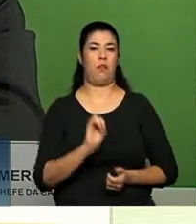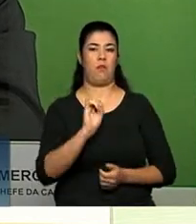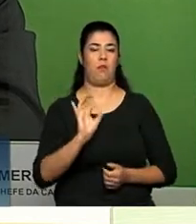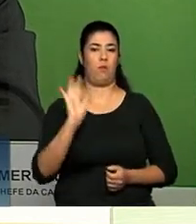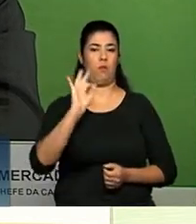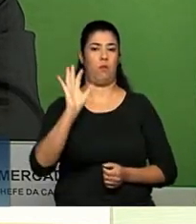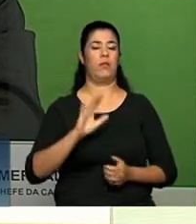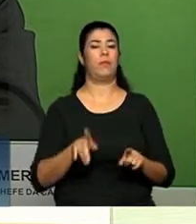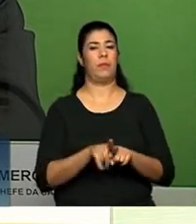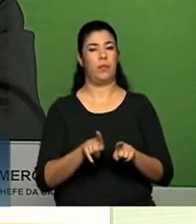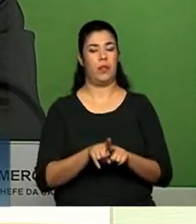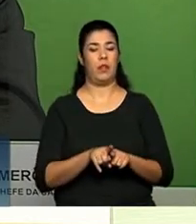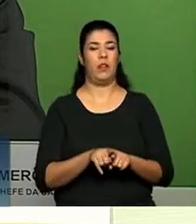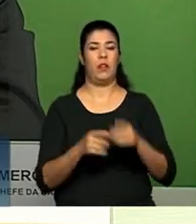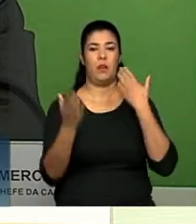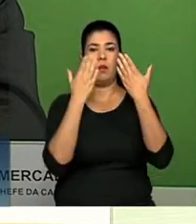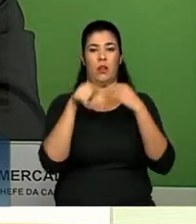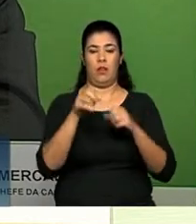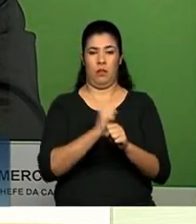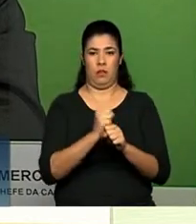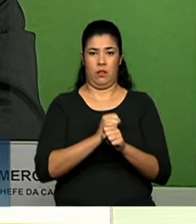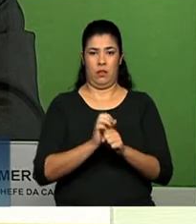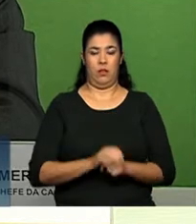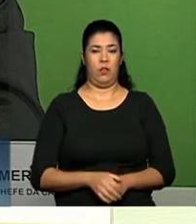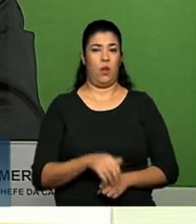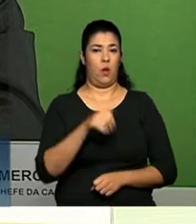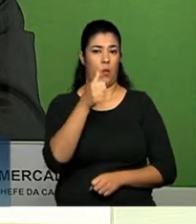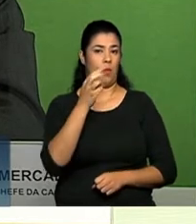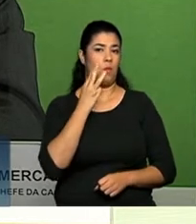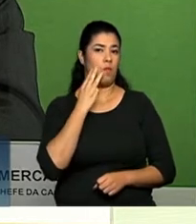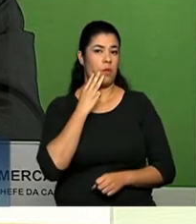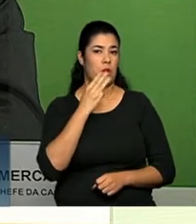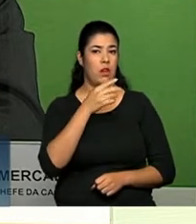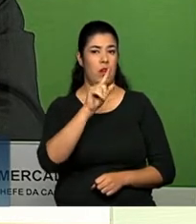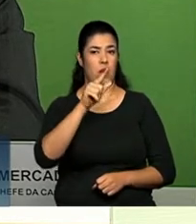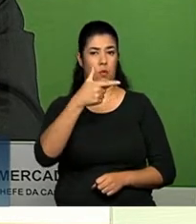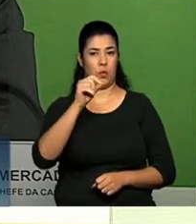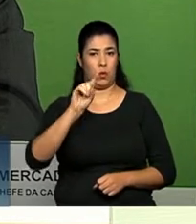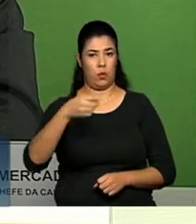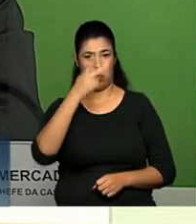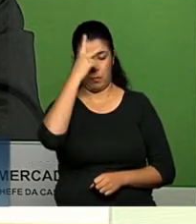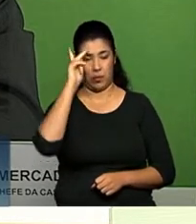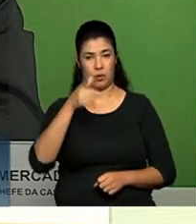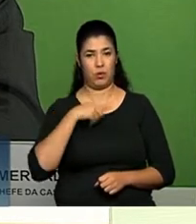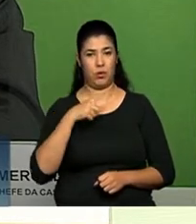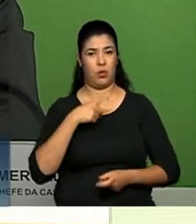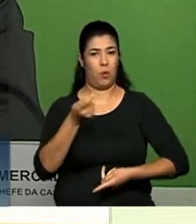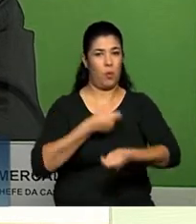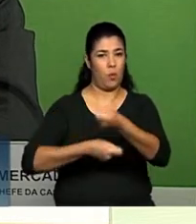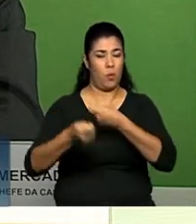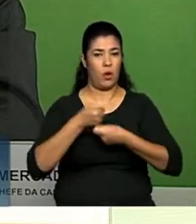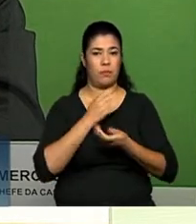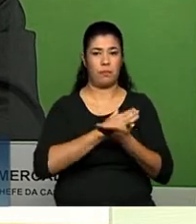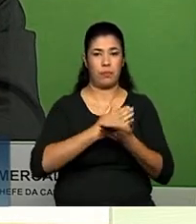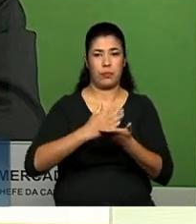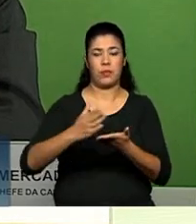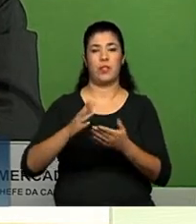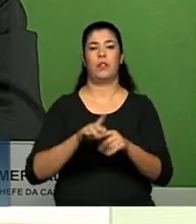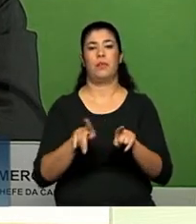para esse ano, 1.200.000 estudantes já refizeram o seu financiamento e o